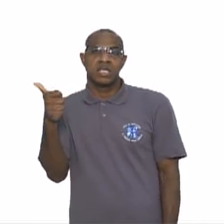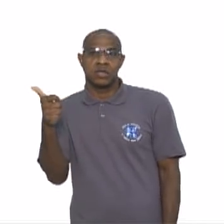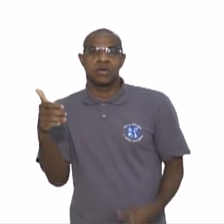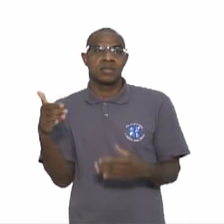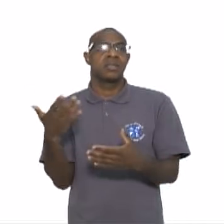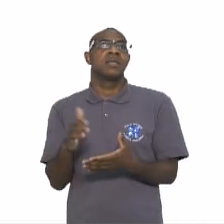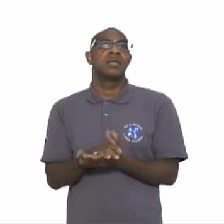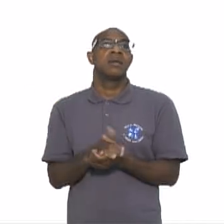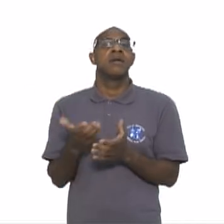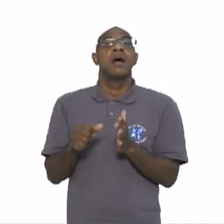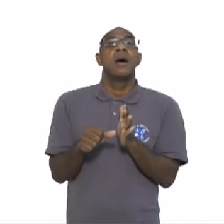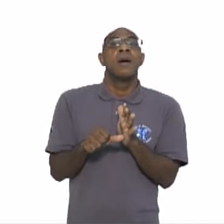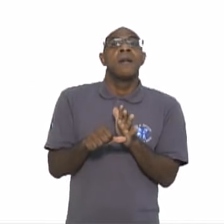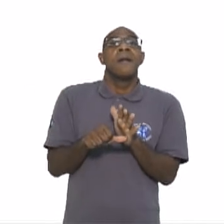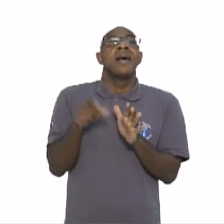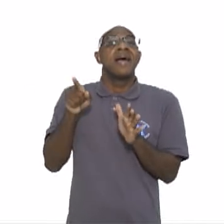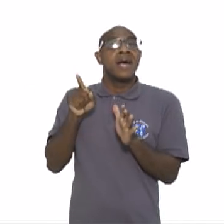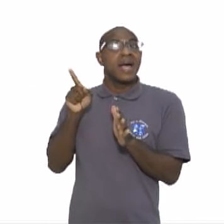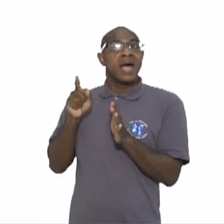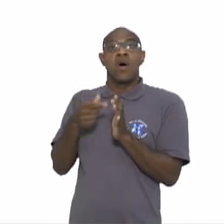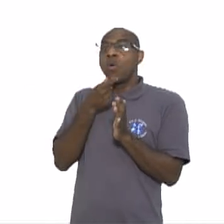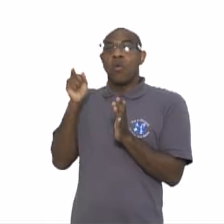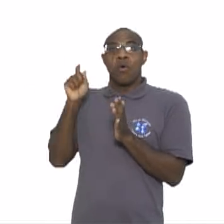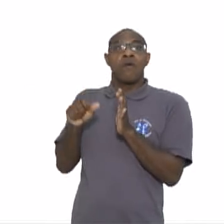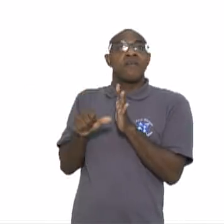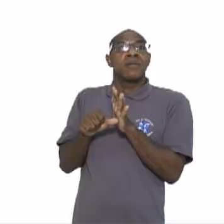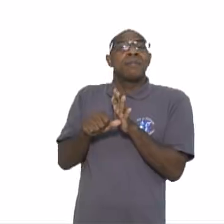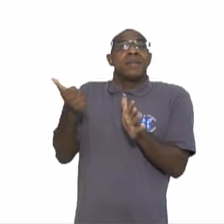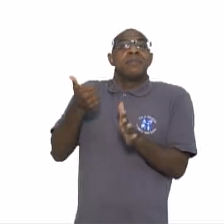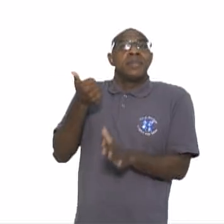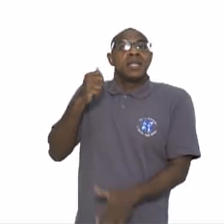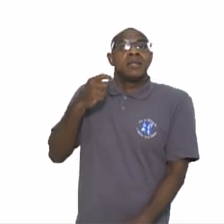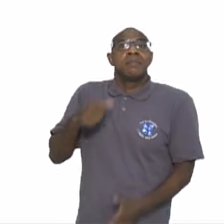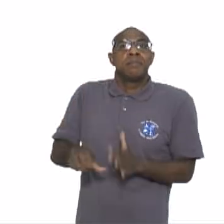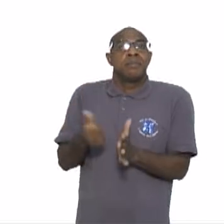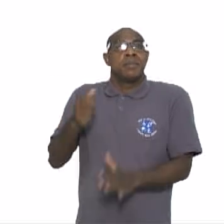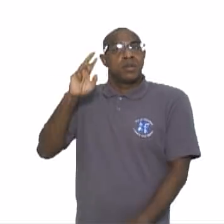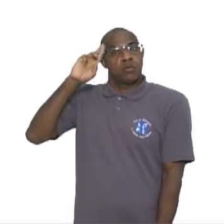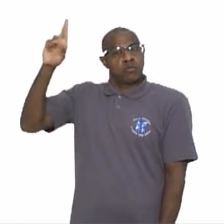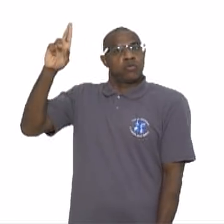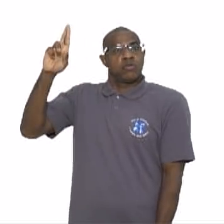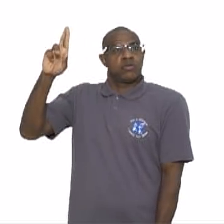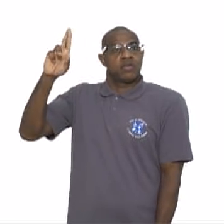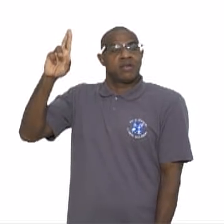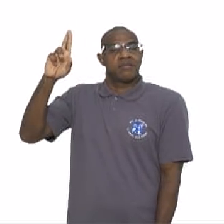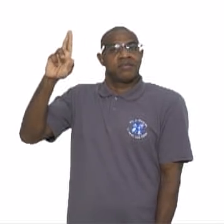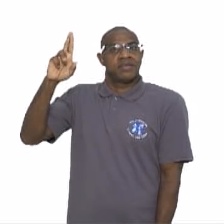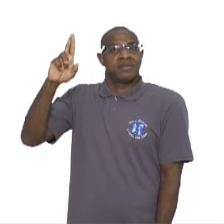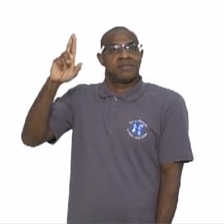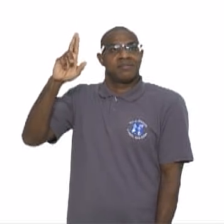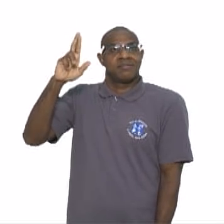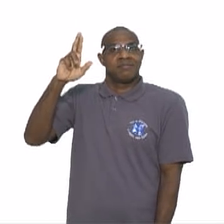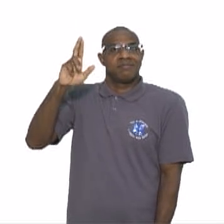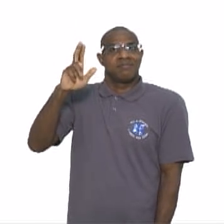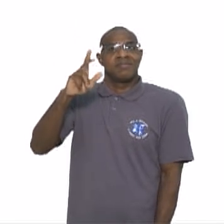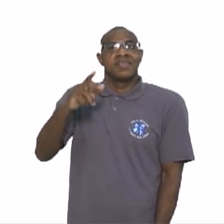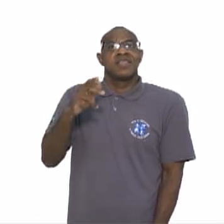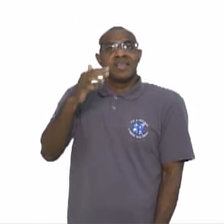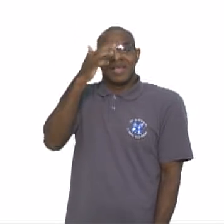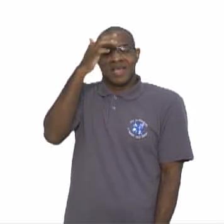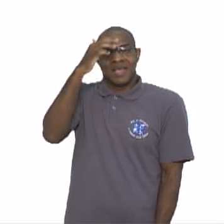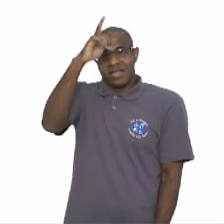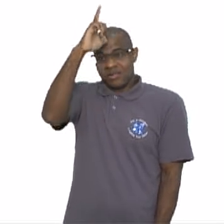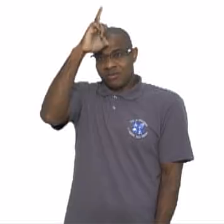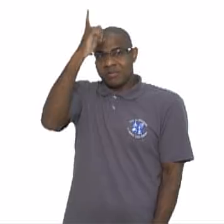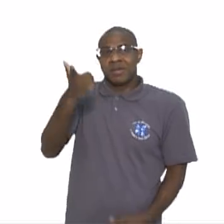Clovis vai ser o primeiro chefe tribal germânico a realizar a unificação das tribos francas, que eram governadas por